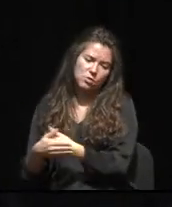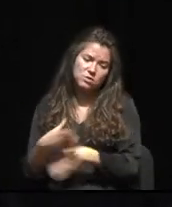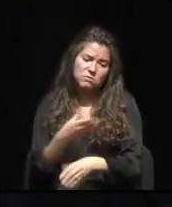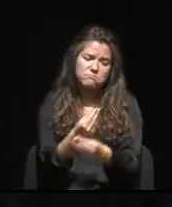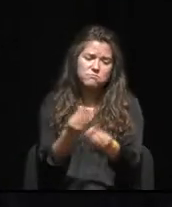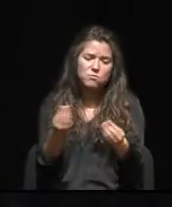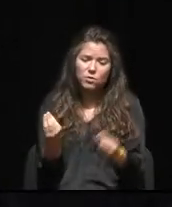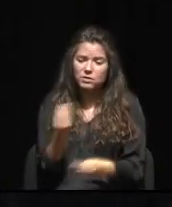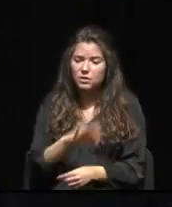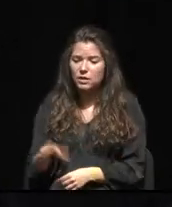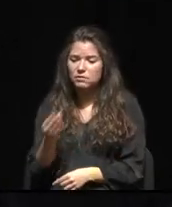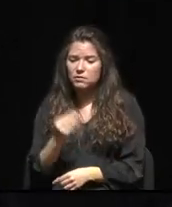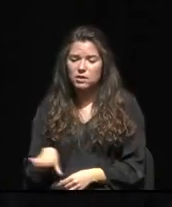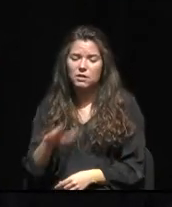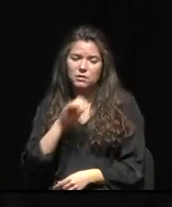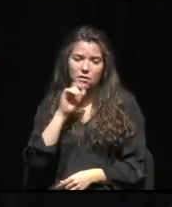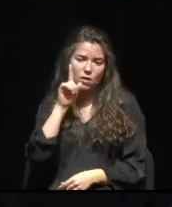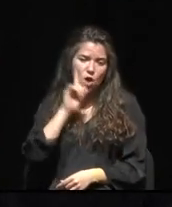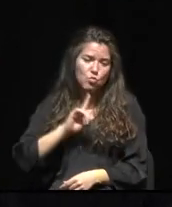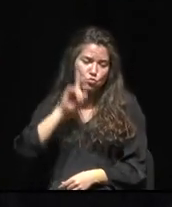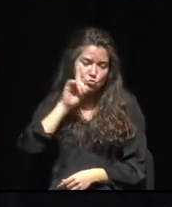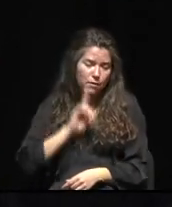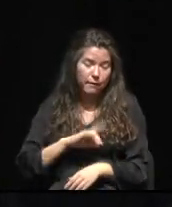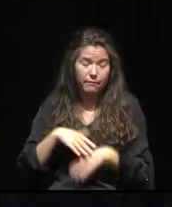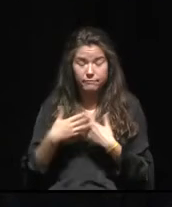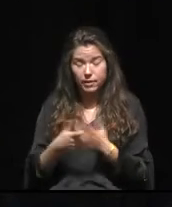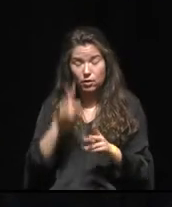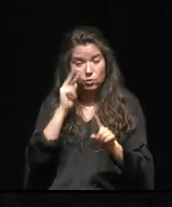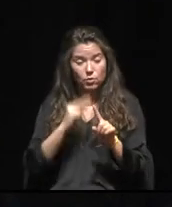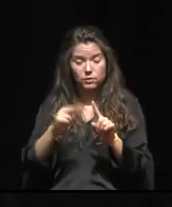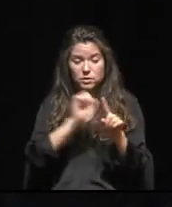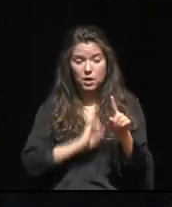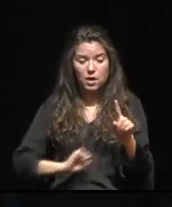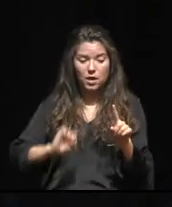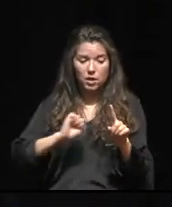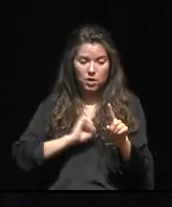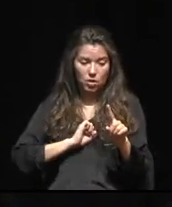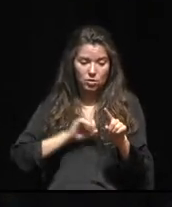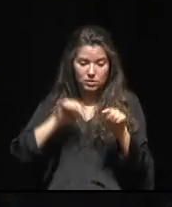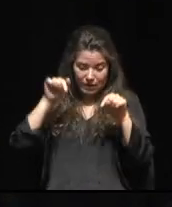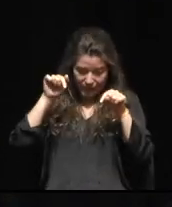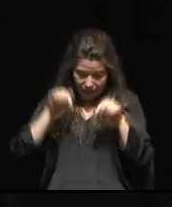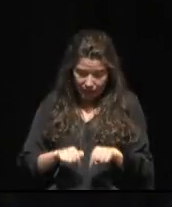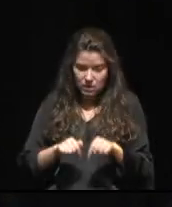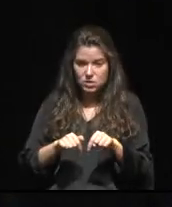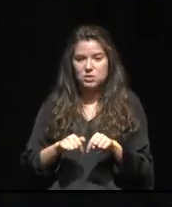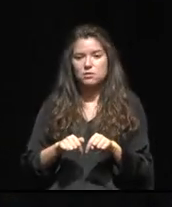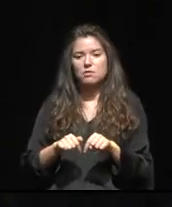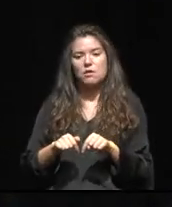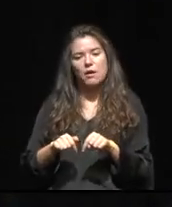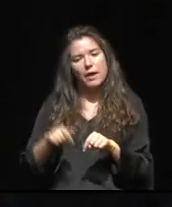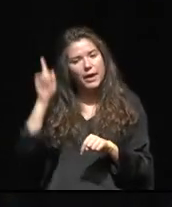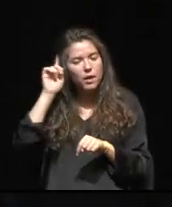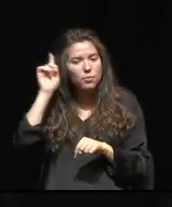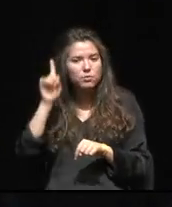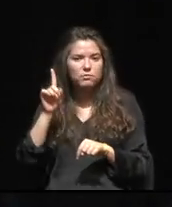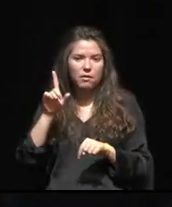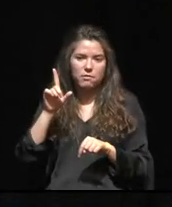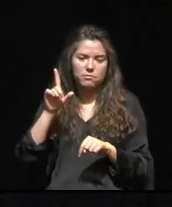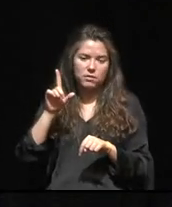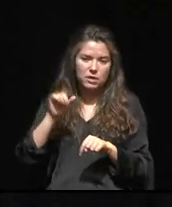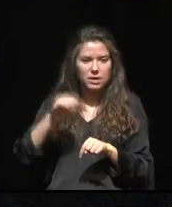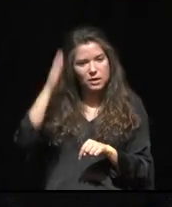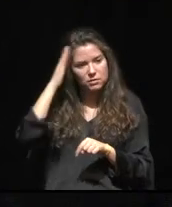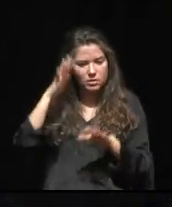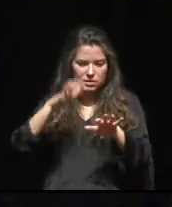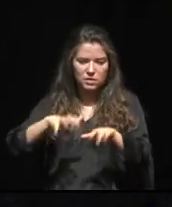muitos deles são crianças e mulheres eh do nosso ponto de vista esta este é um voto de Condenação importante e era um sinal essencial